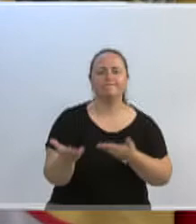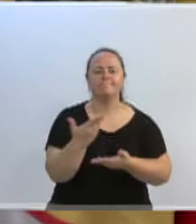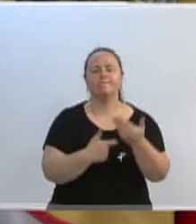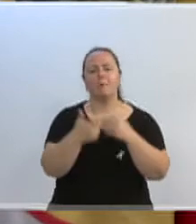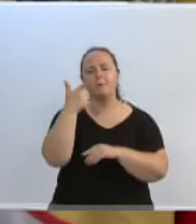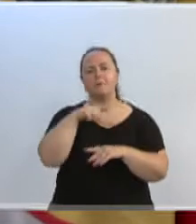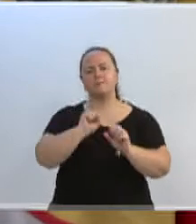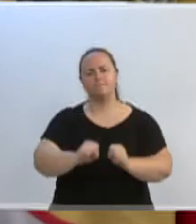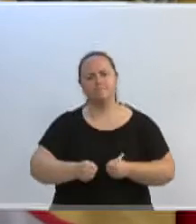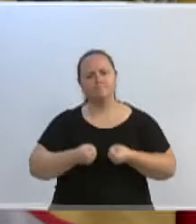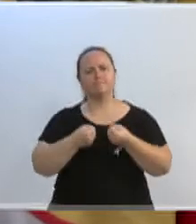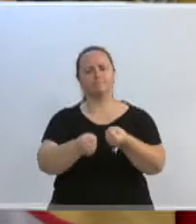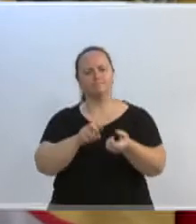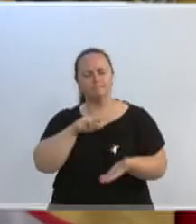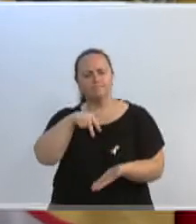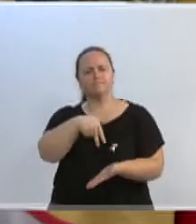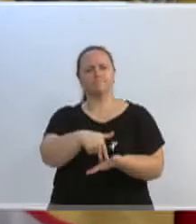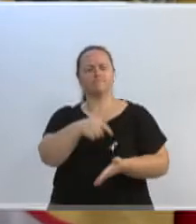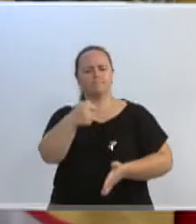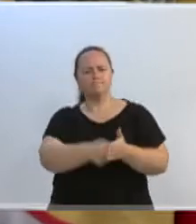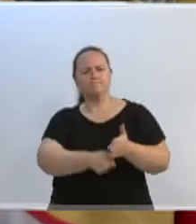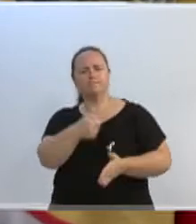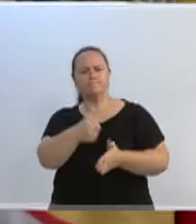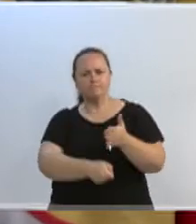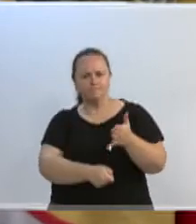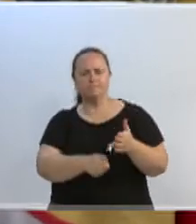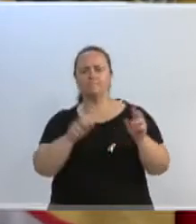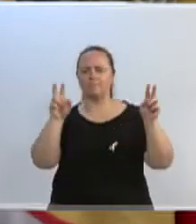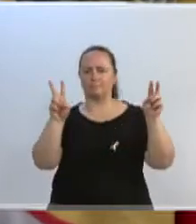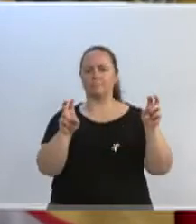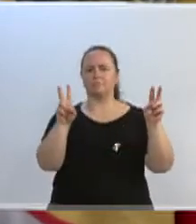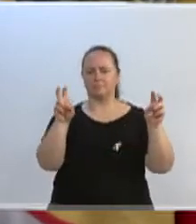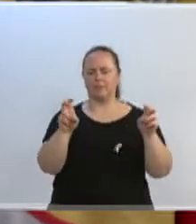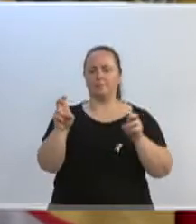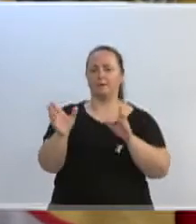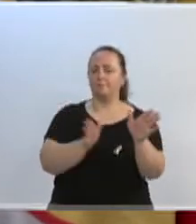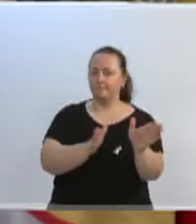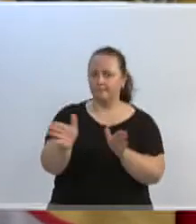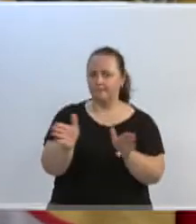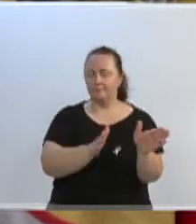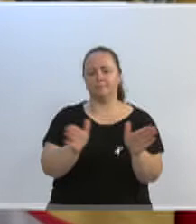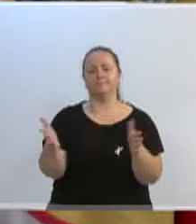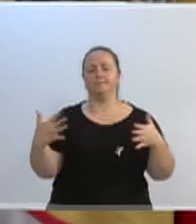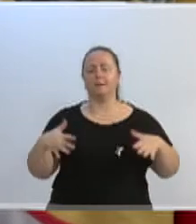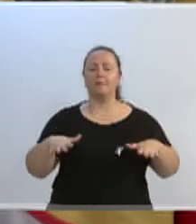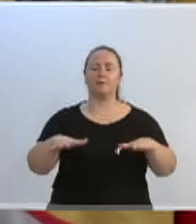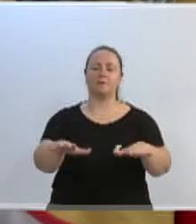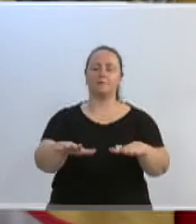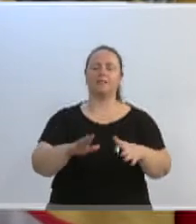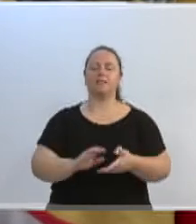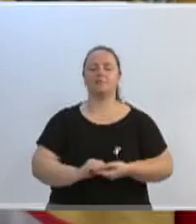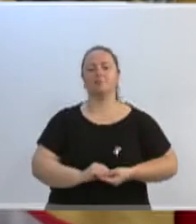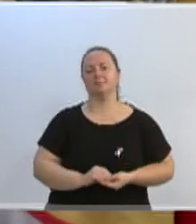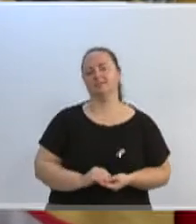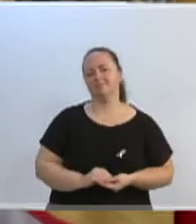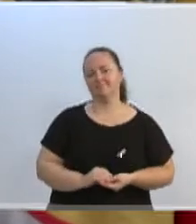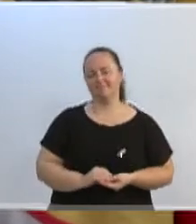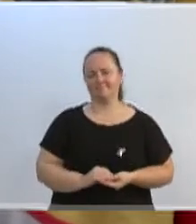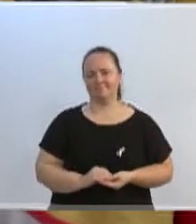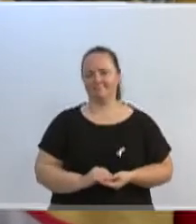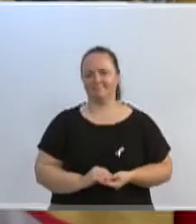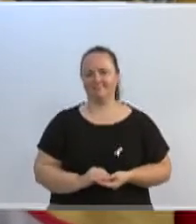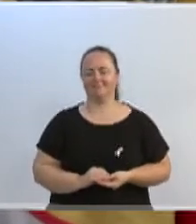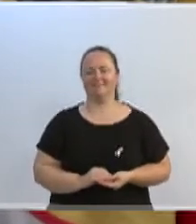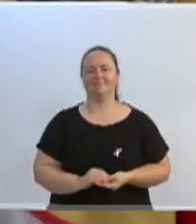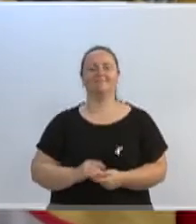forma cada vez mais enérgica essas bandeiras que são a acessibilidade, a inclusão social. E, por